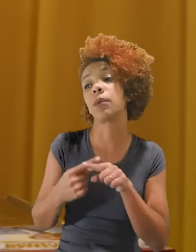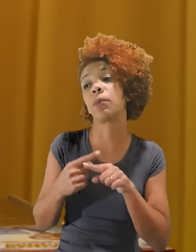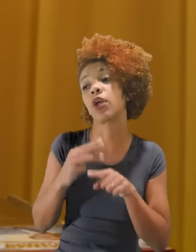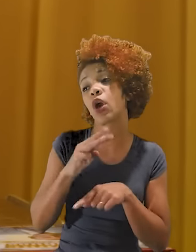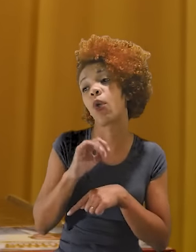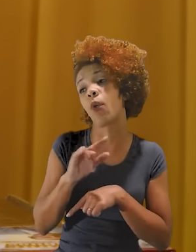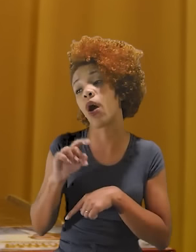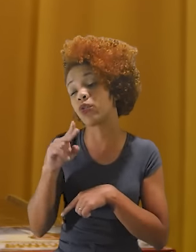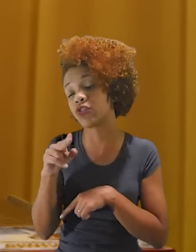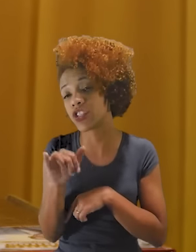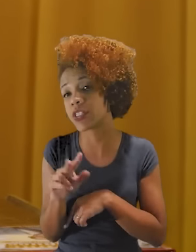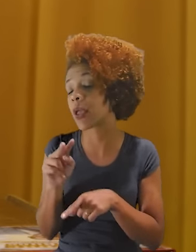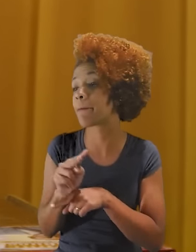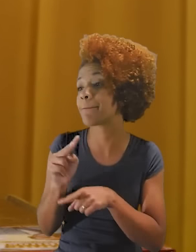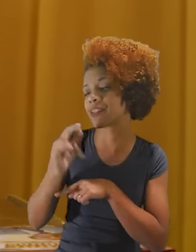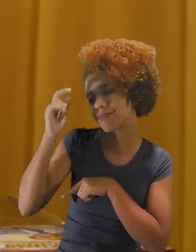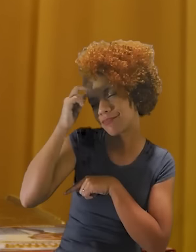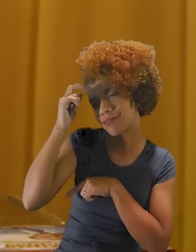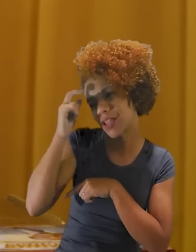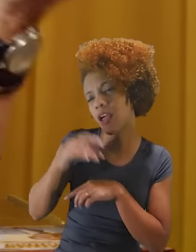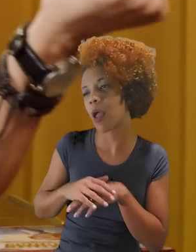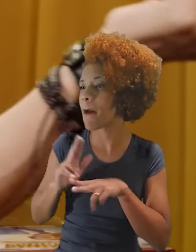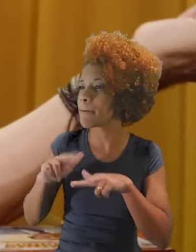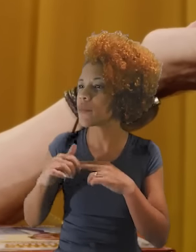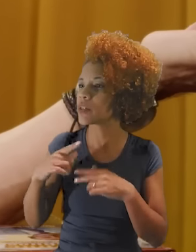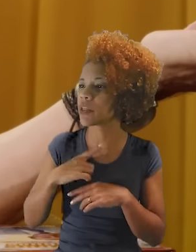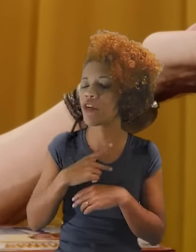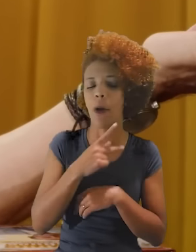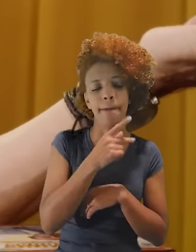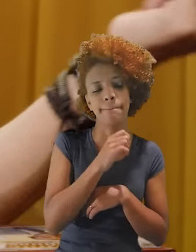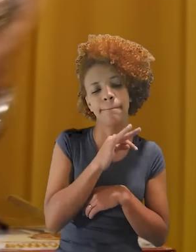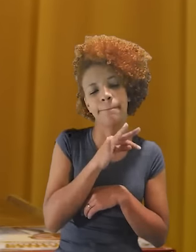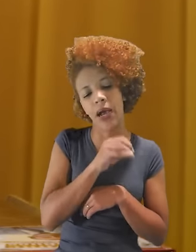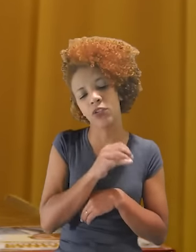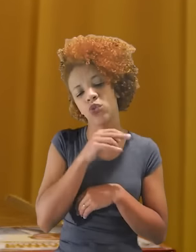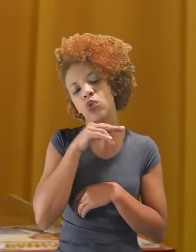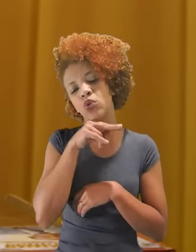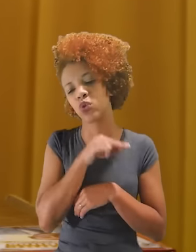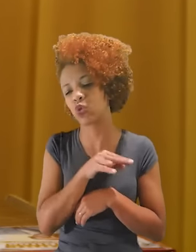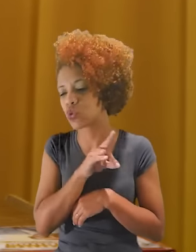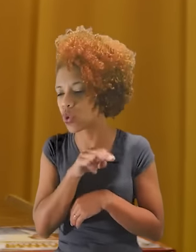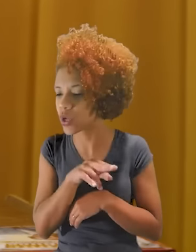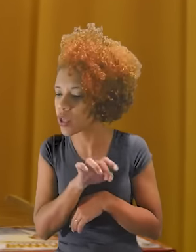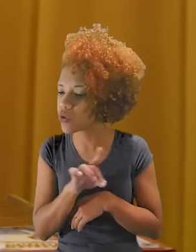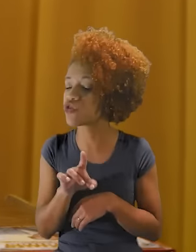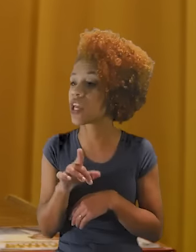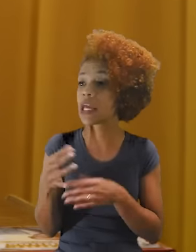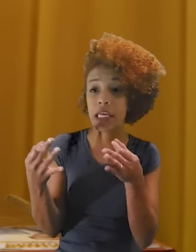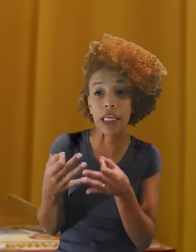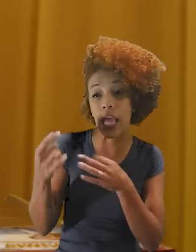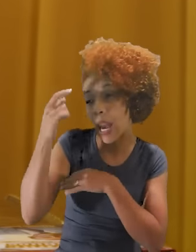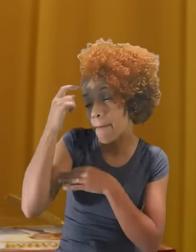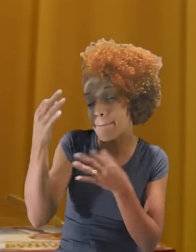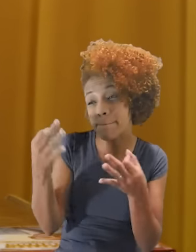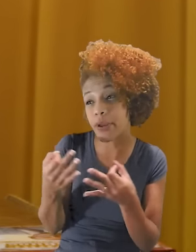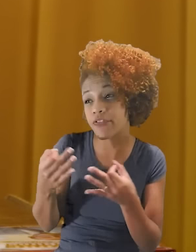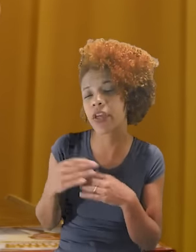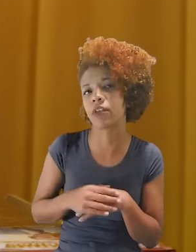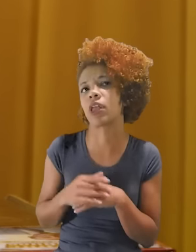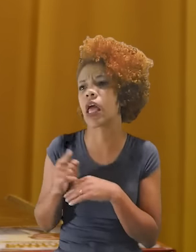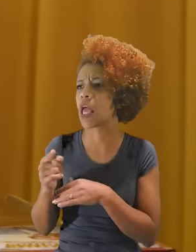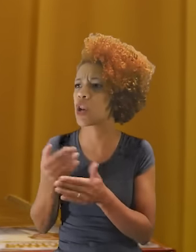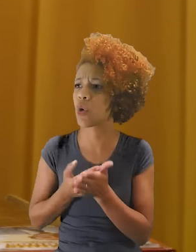Walt Disney, ele preservava muito o Mickey, cara, muito assim. Por isso que ele criou o Pato Donald. Porque ele preservava tanto o Mickey, que era tão perfeito, que ele falou, pô,